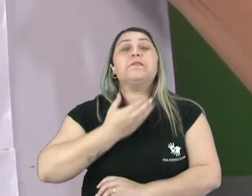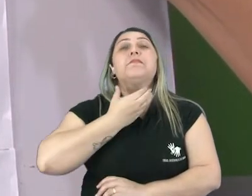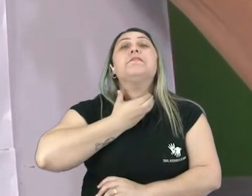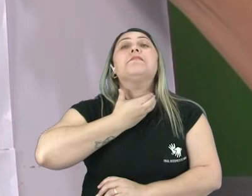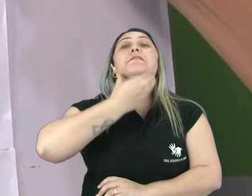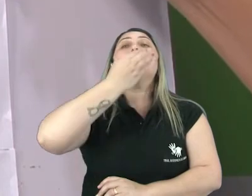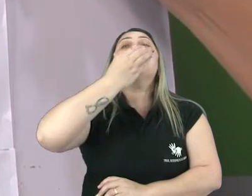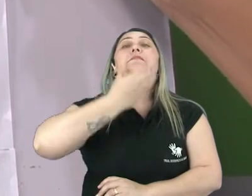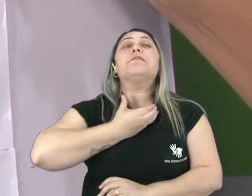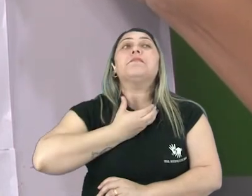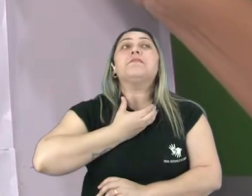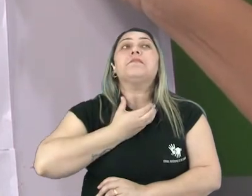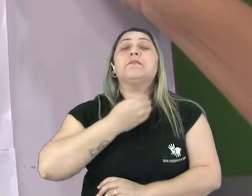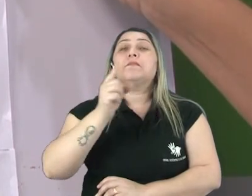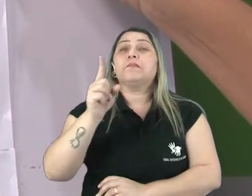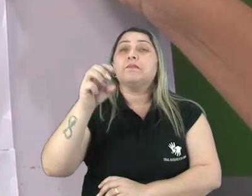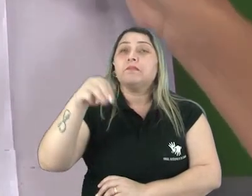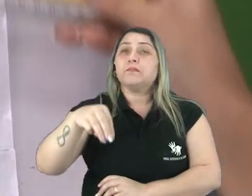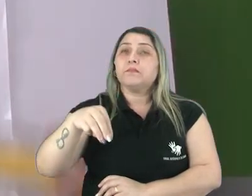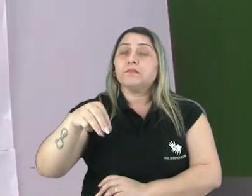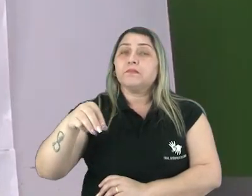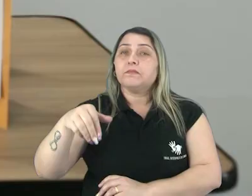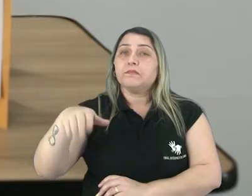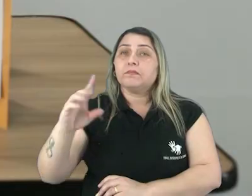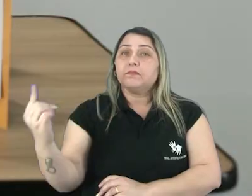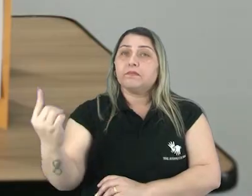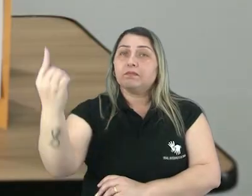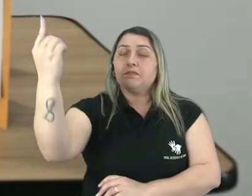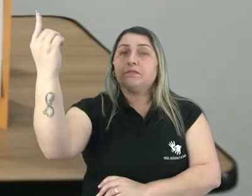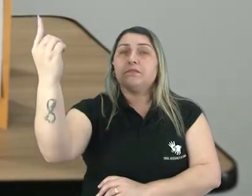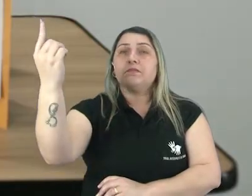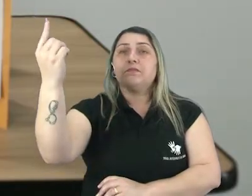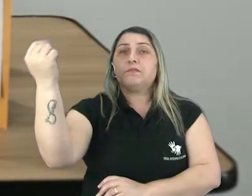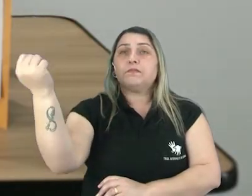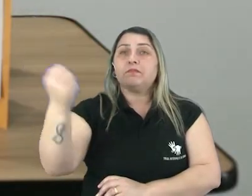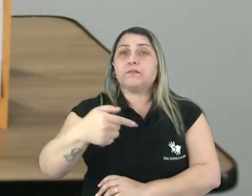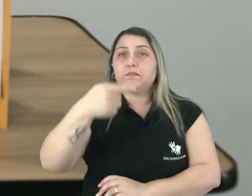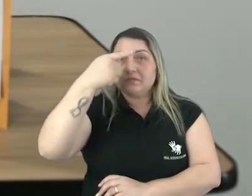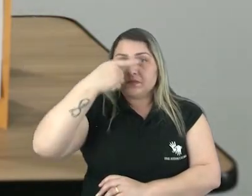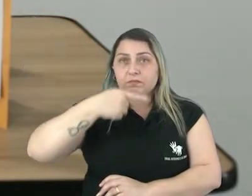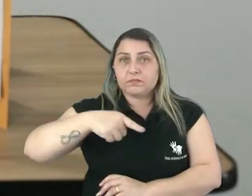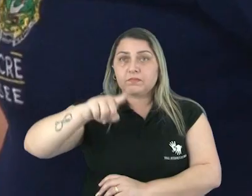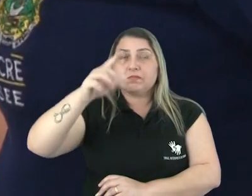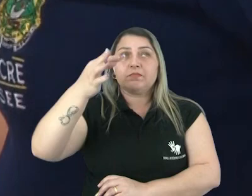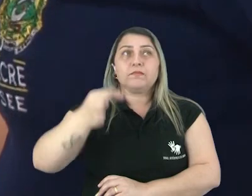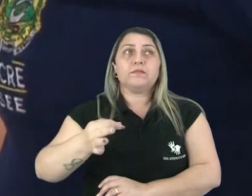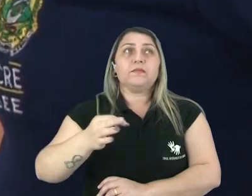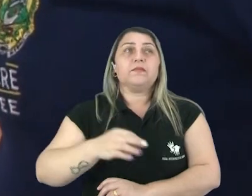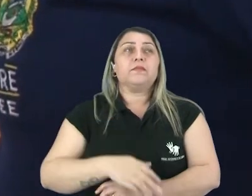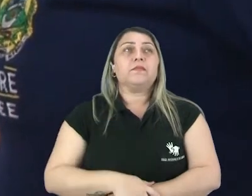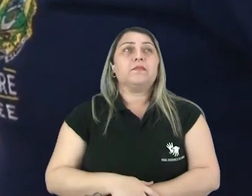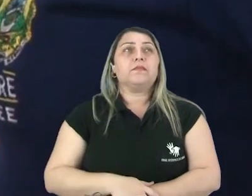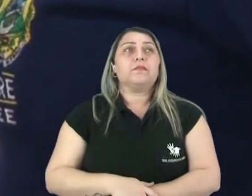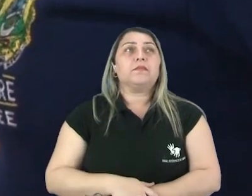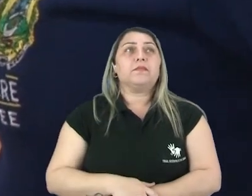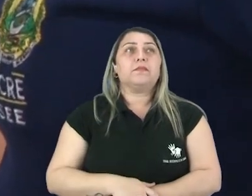é 1 metro mais alta que ele. Uma a mais, certo? Então,